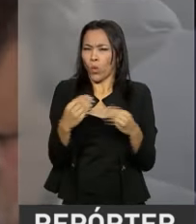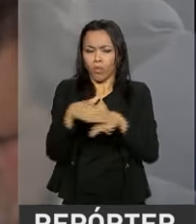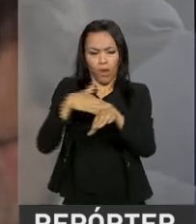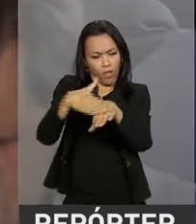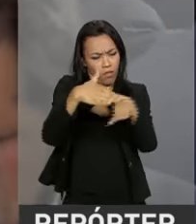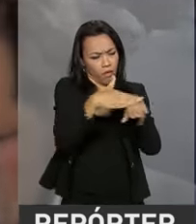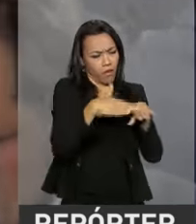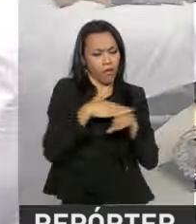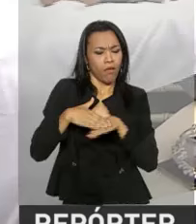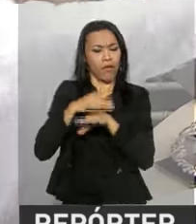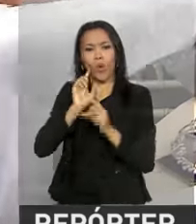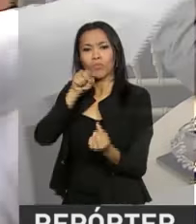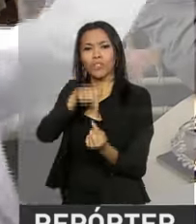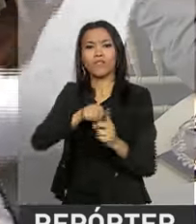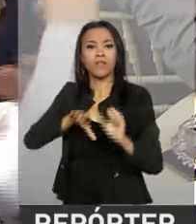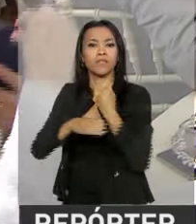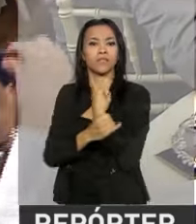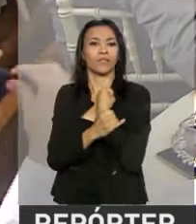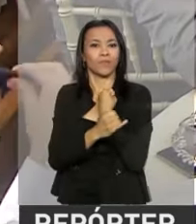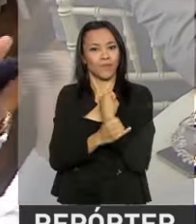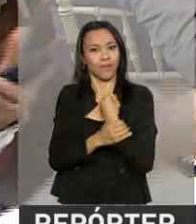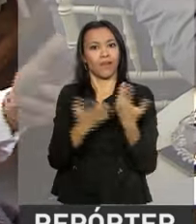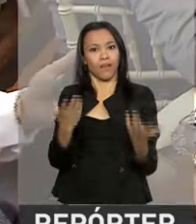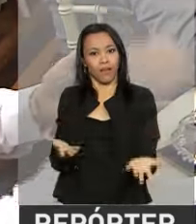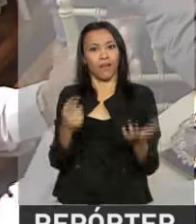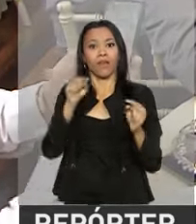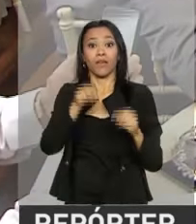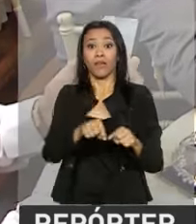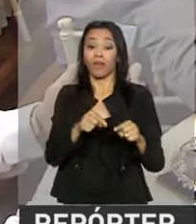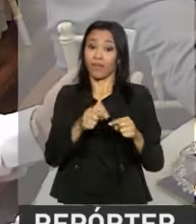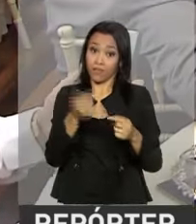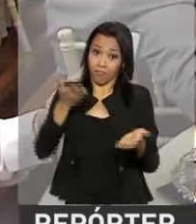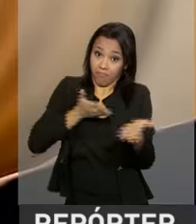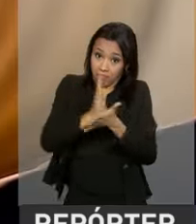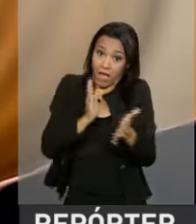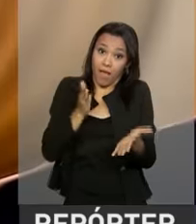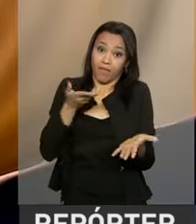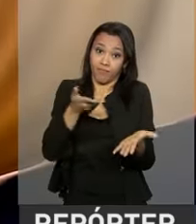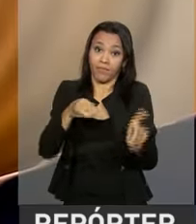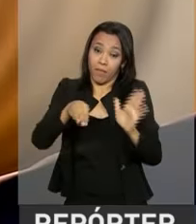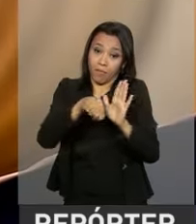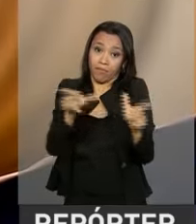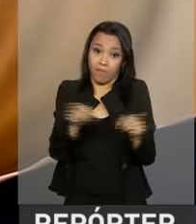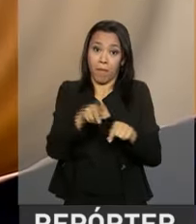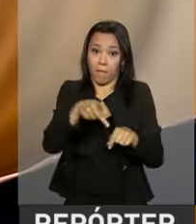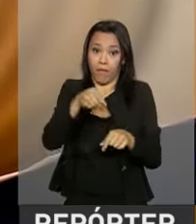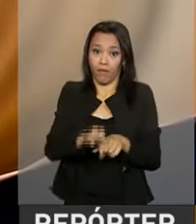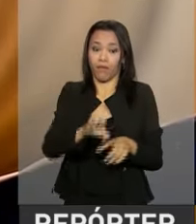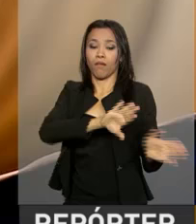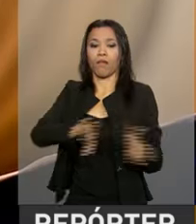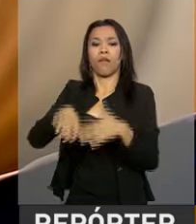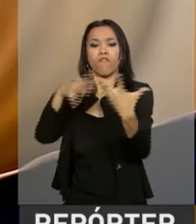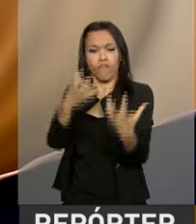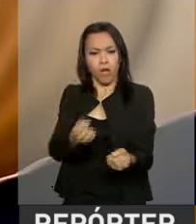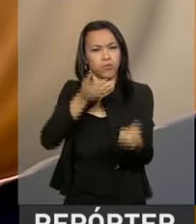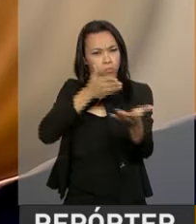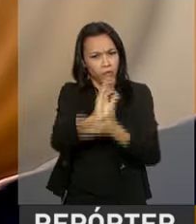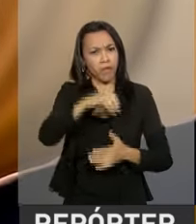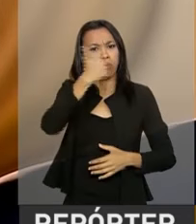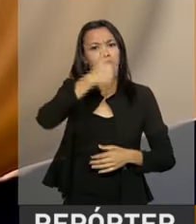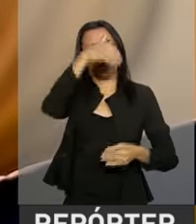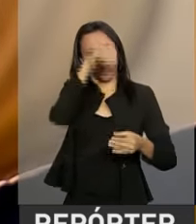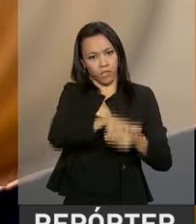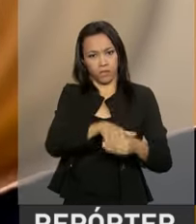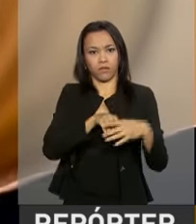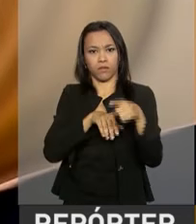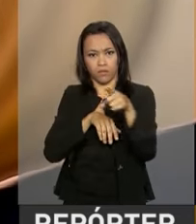tudo para garantir o apoio dos convidados à PEC que limita os gastos públicos. Vamos aprovar essa matéria em primeiro